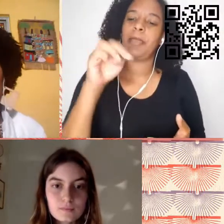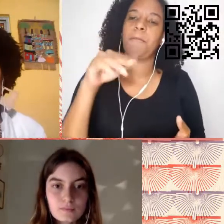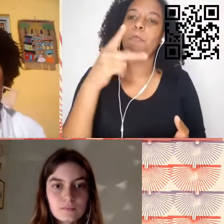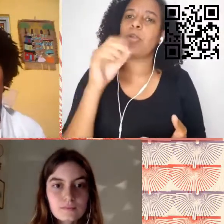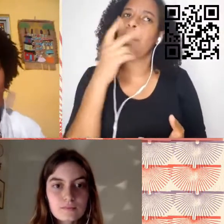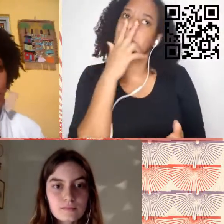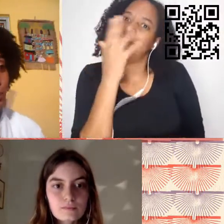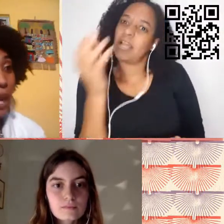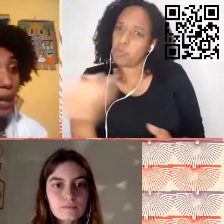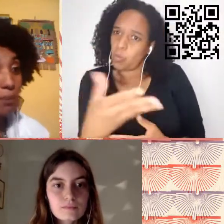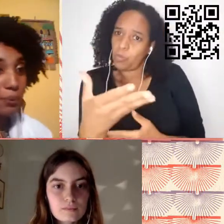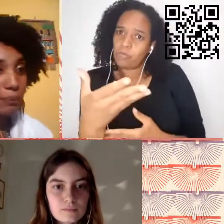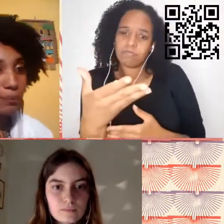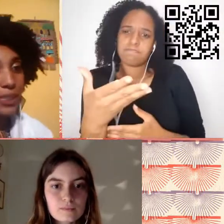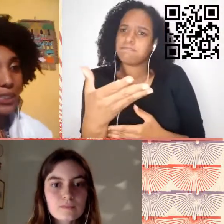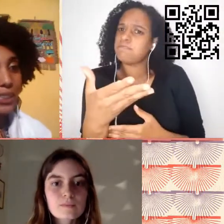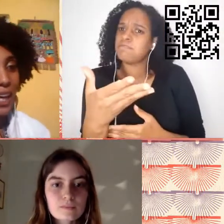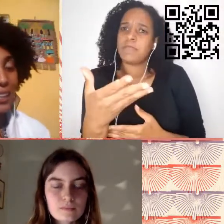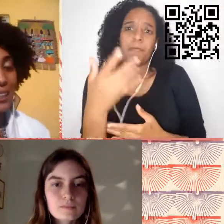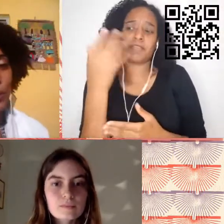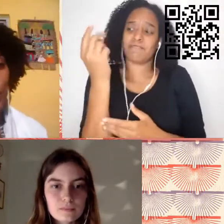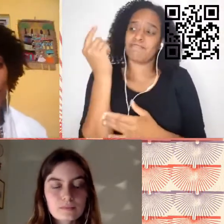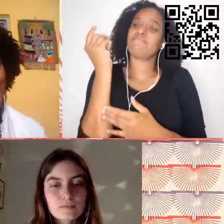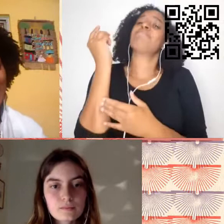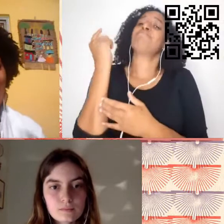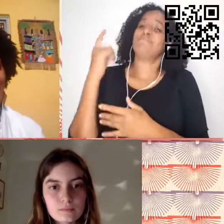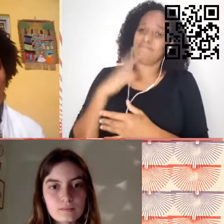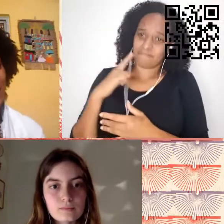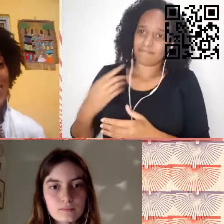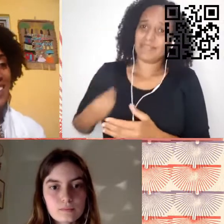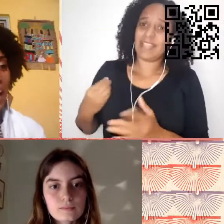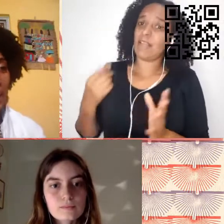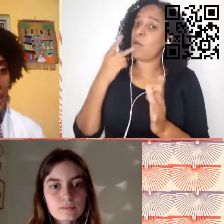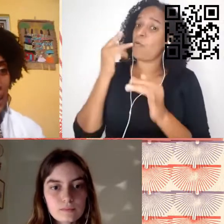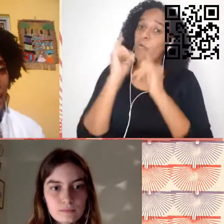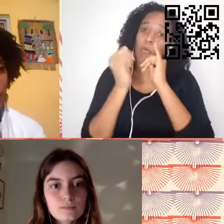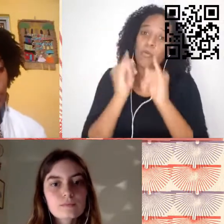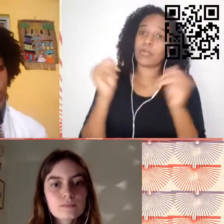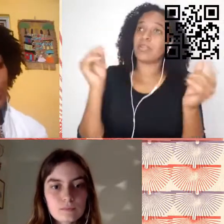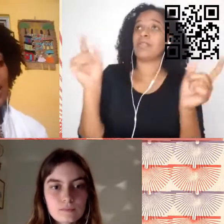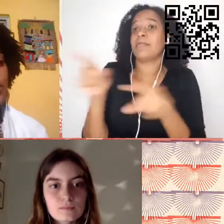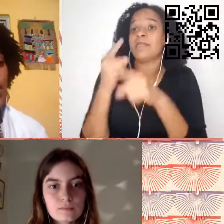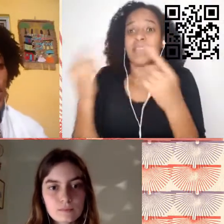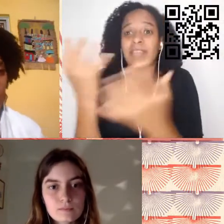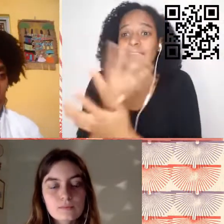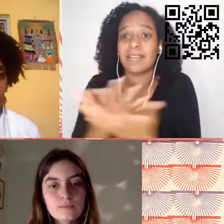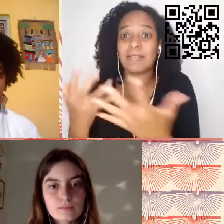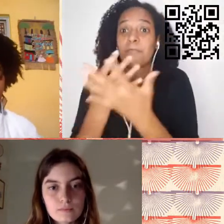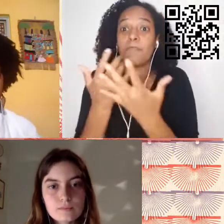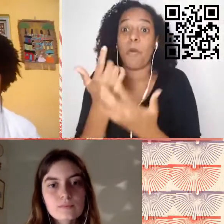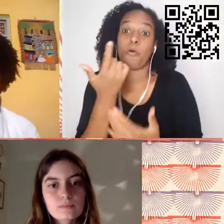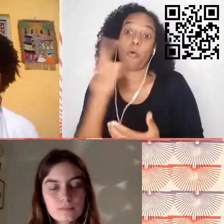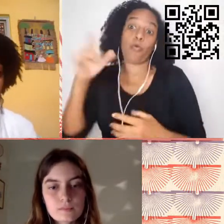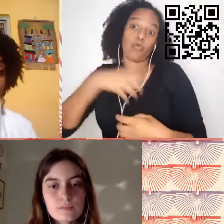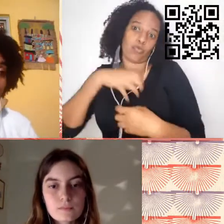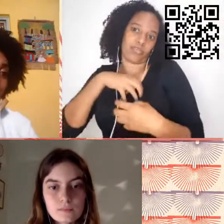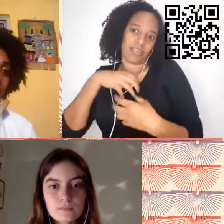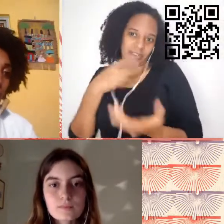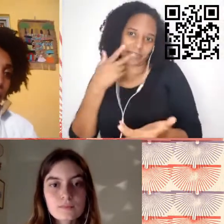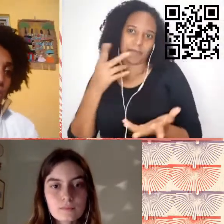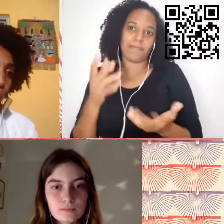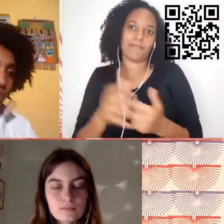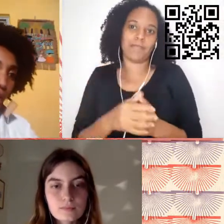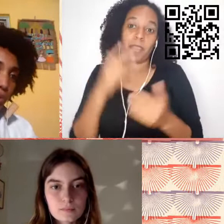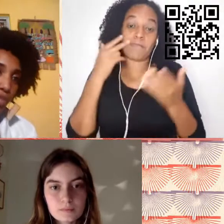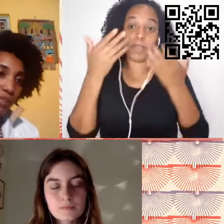mas ela está sendo escrita há muito tempo, né? Ela está sendo contada, ela está sendo cantada por outras formas, né? Então, eu preciso